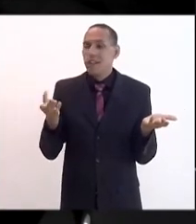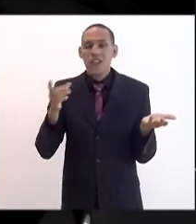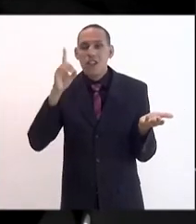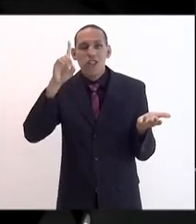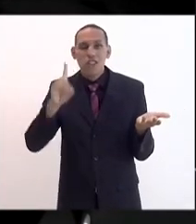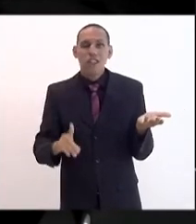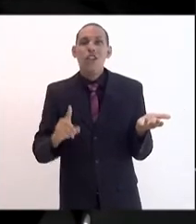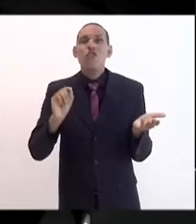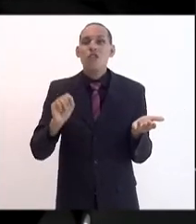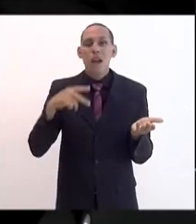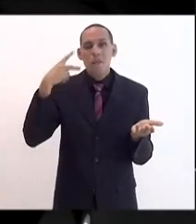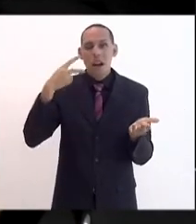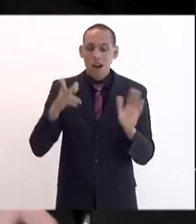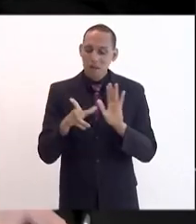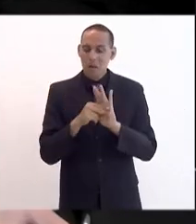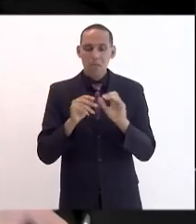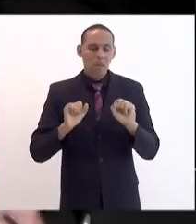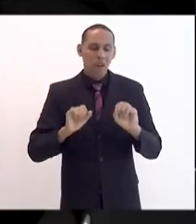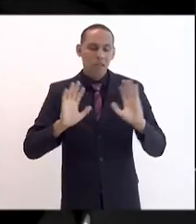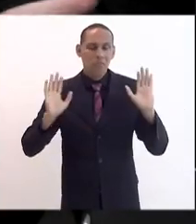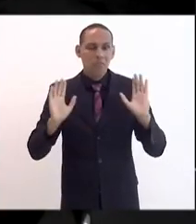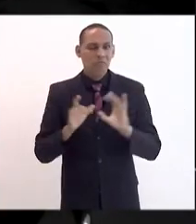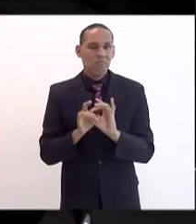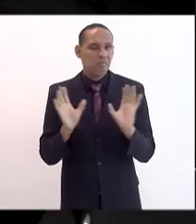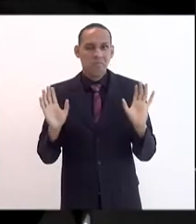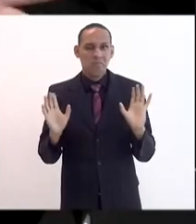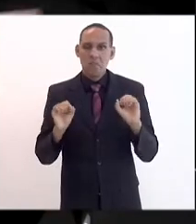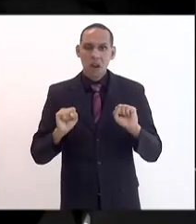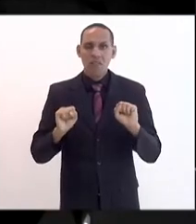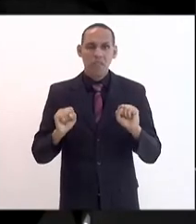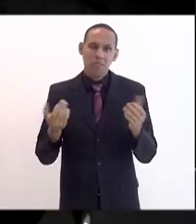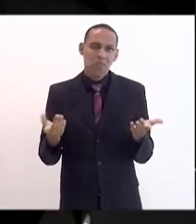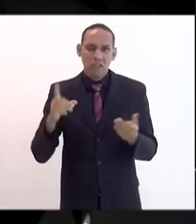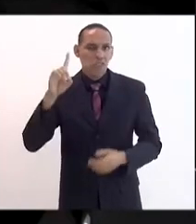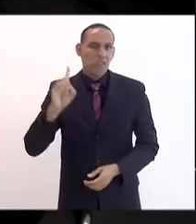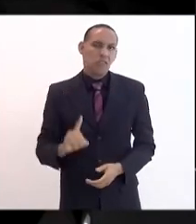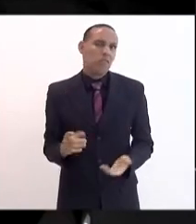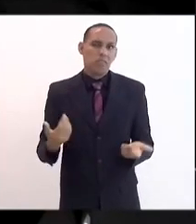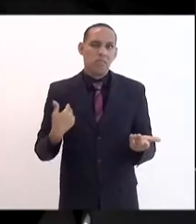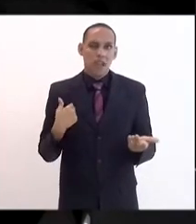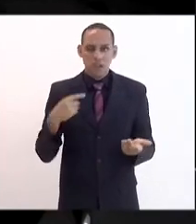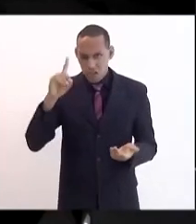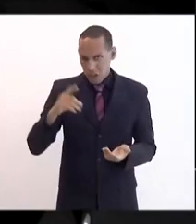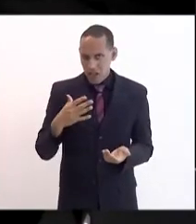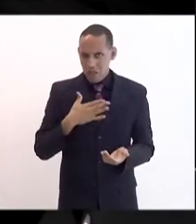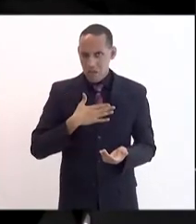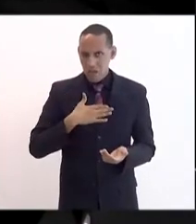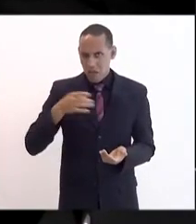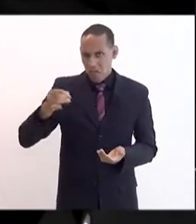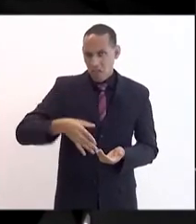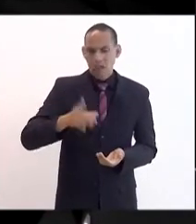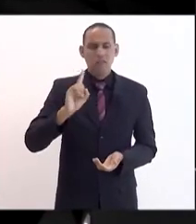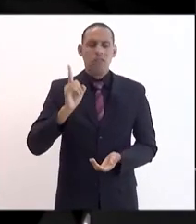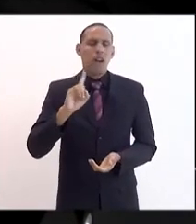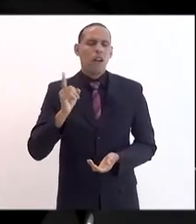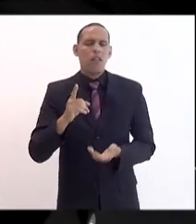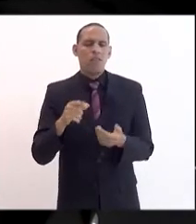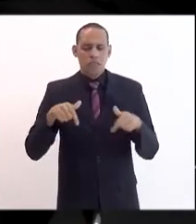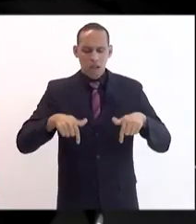parlamentar emendar. E pode emendar o direito, eu não vou abrir mão de direito. Essa casa já abriu